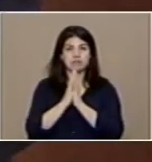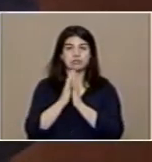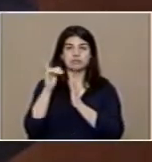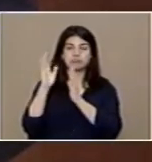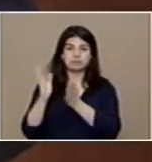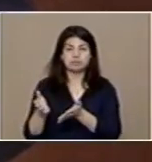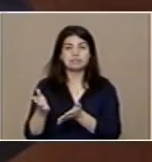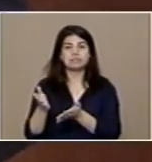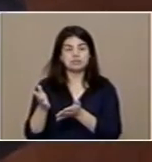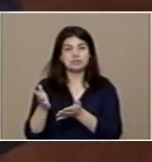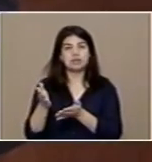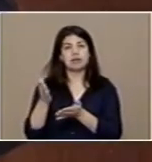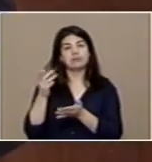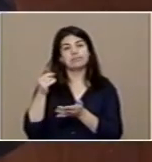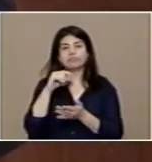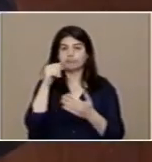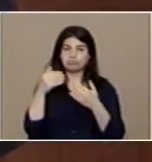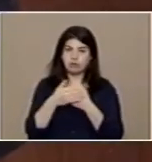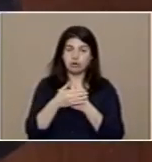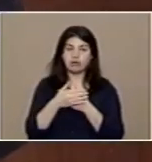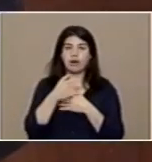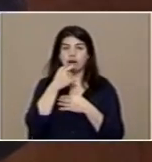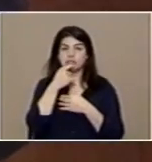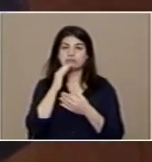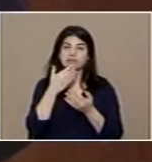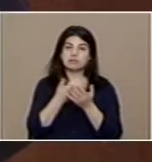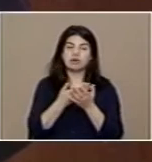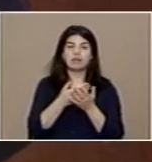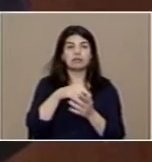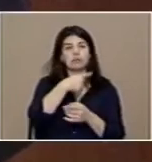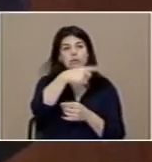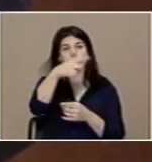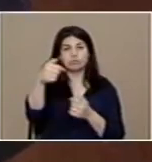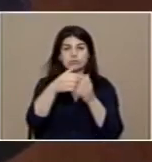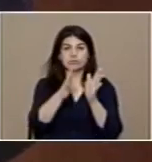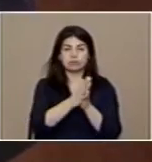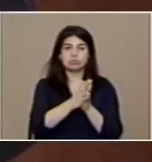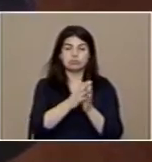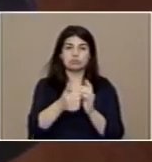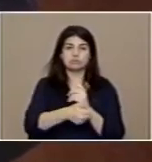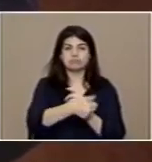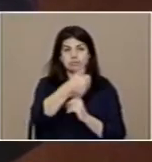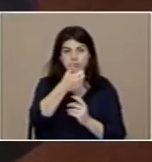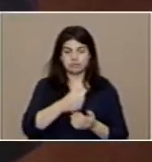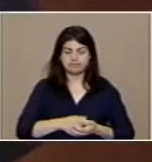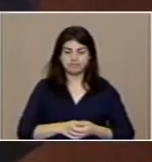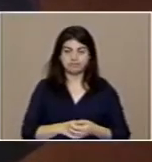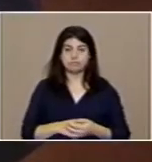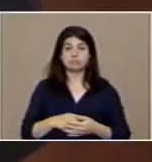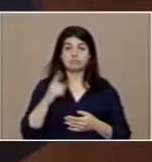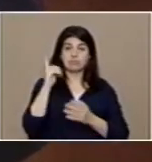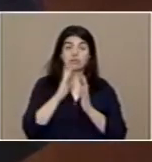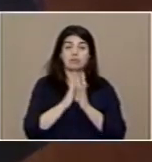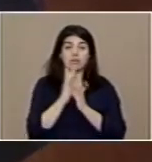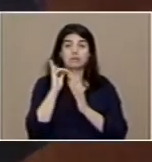morte em proveito de todos o coaching a na verdade que Deus origem e fim de todas